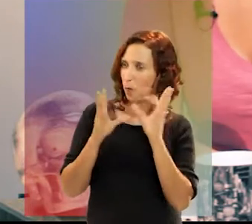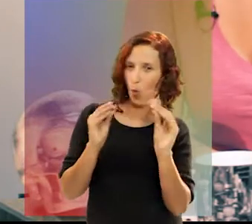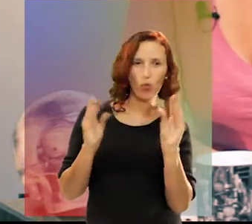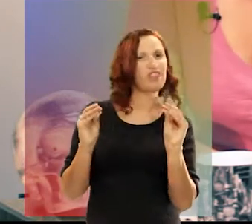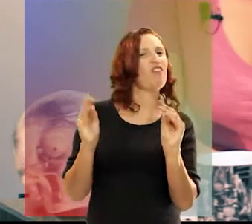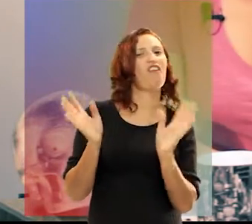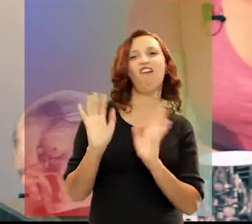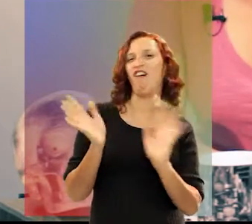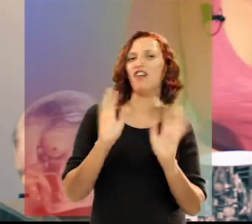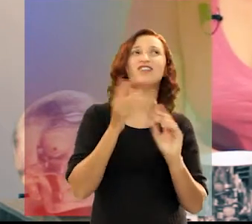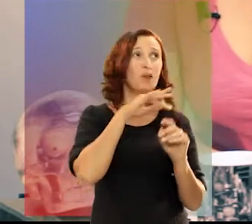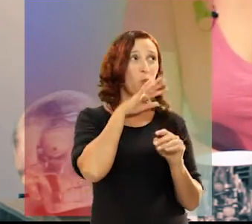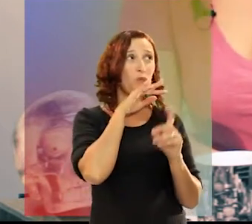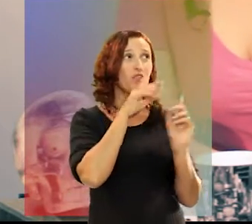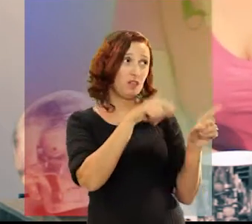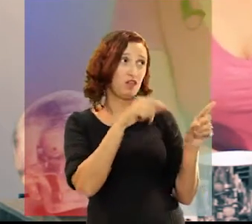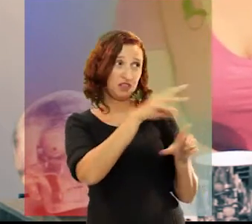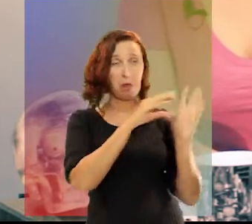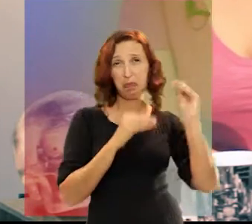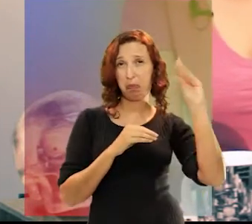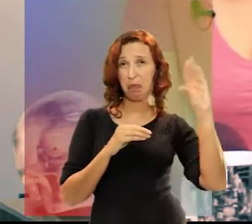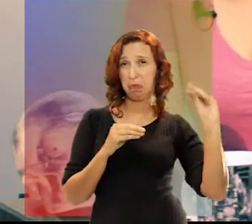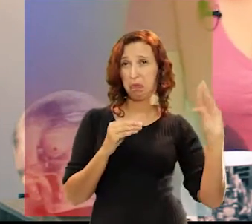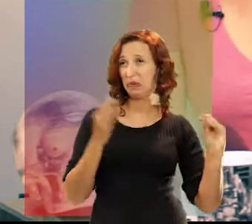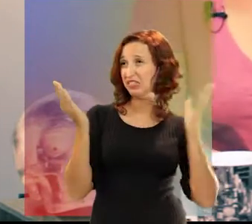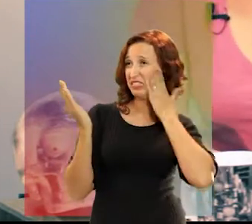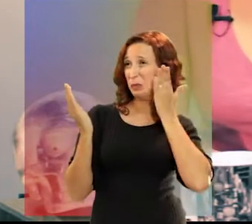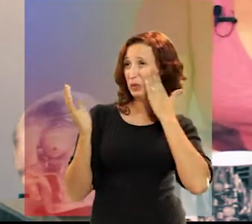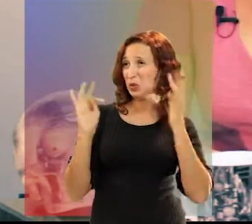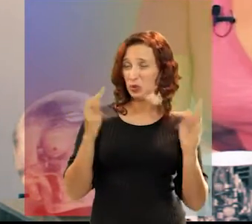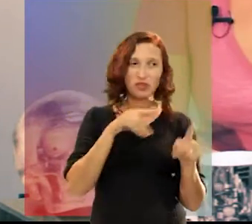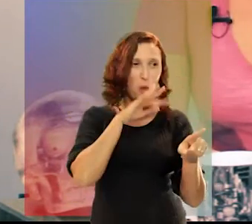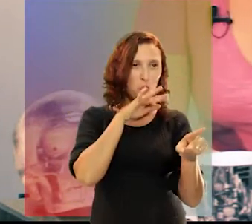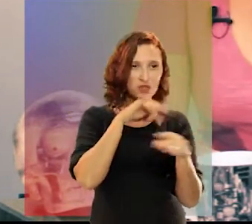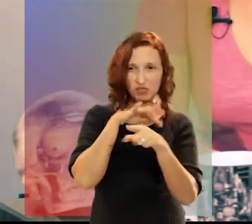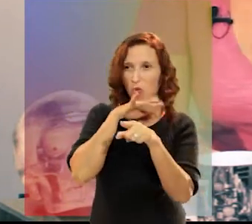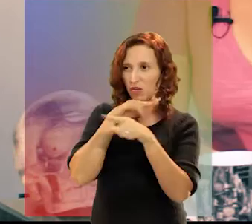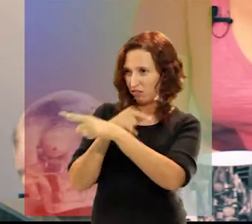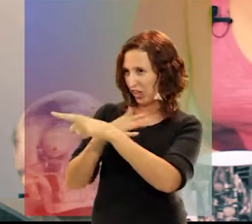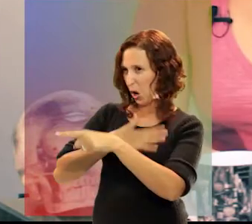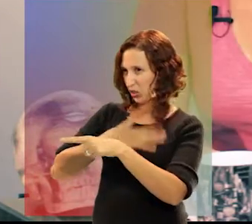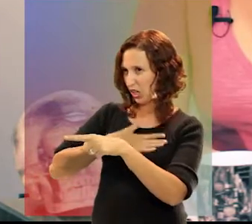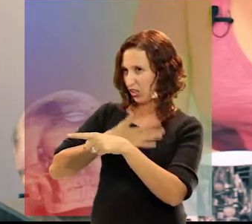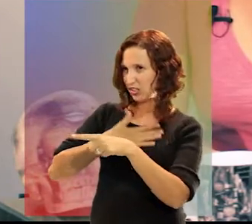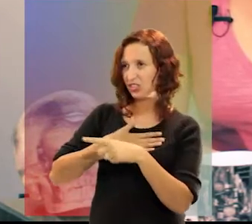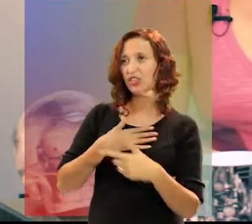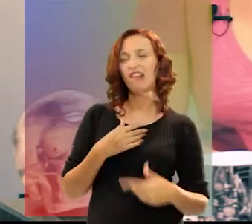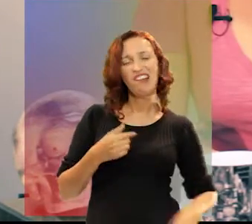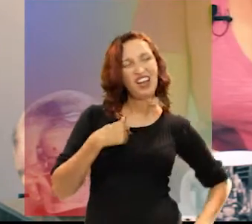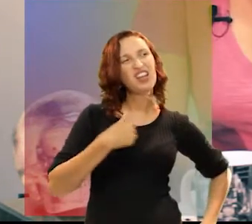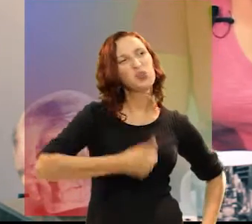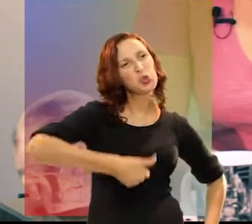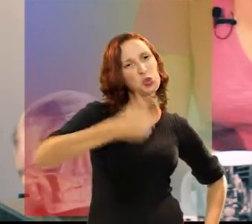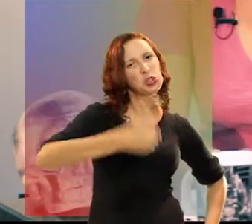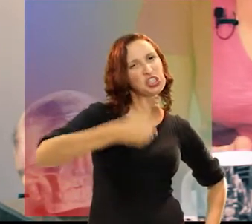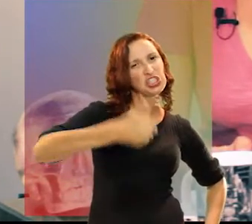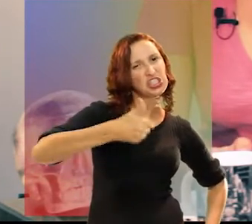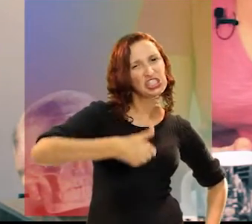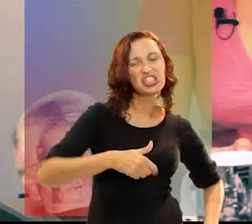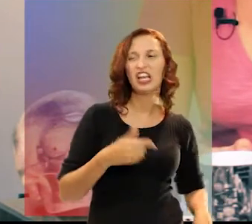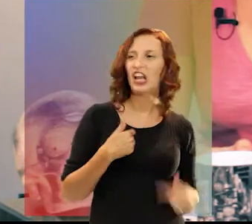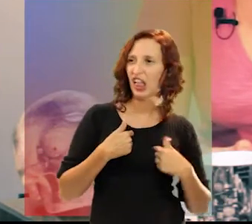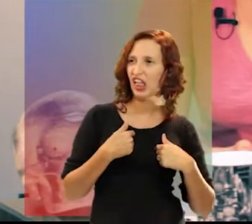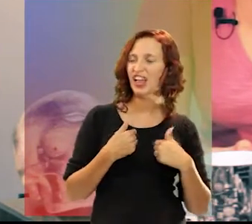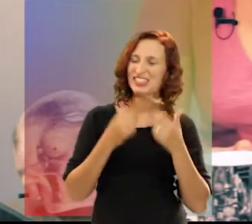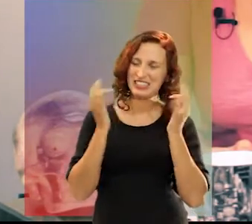falando muito? Tô. Tá ruim, Ricardo? Tá, mas é porque você que sabe o assunto. Eu não sei nada. Tá ruim, Ricardo? Não. Você tá gostando? Tá curtindo? Tô curtindo. Você fica feliz,